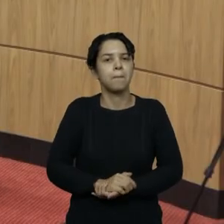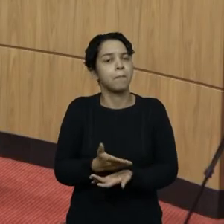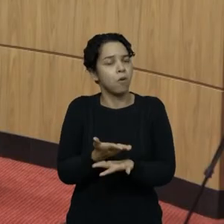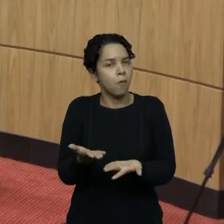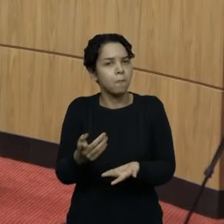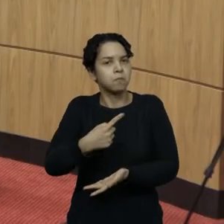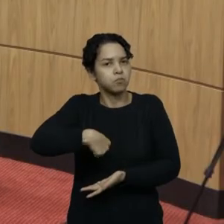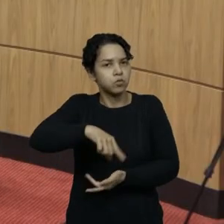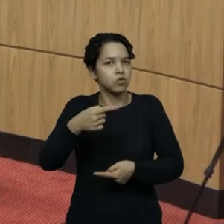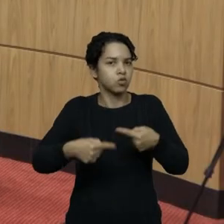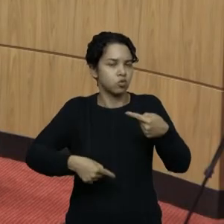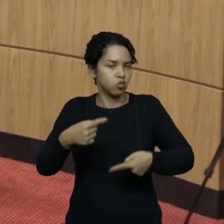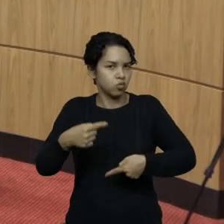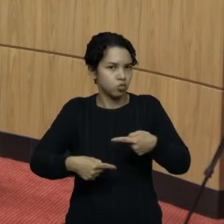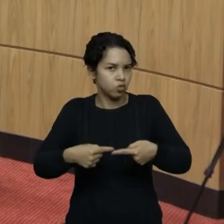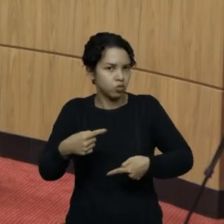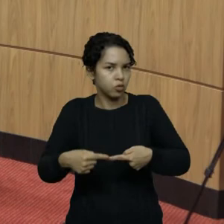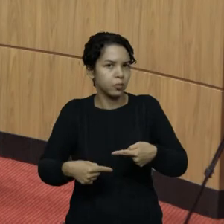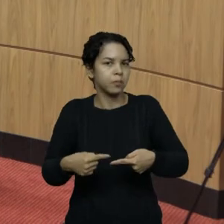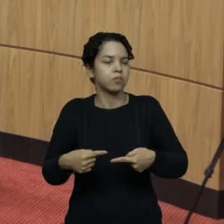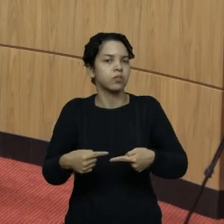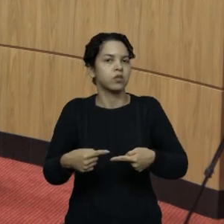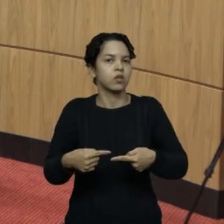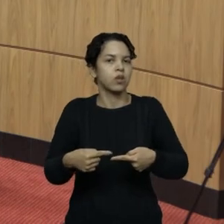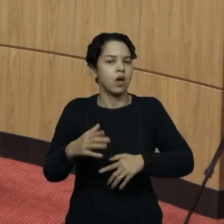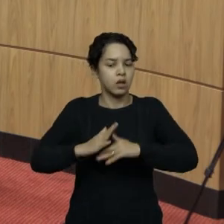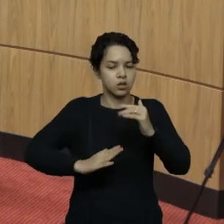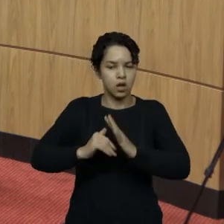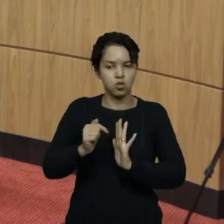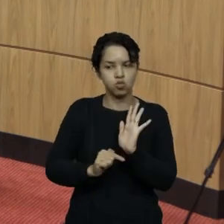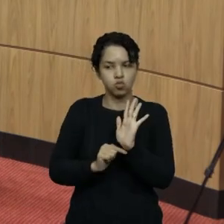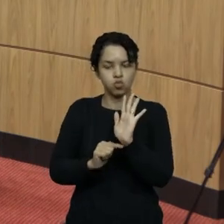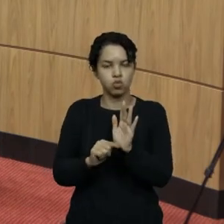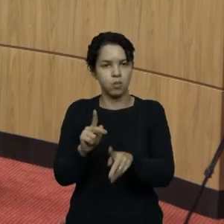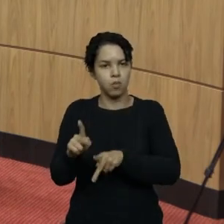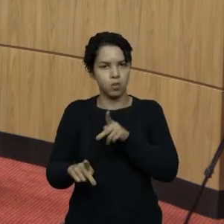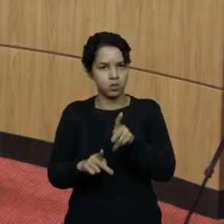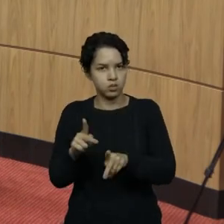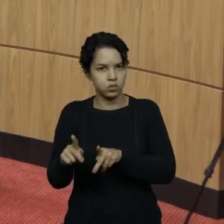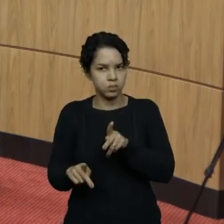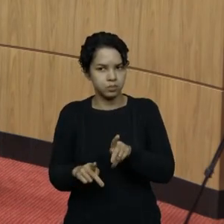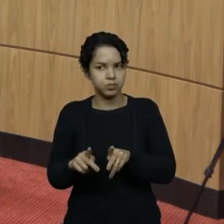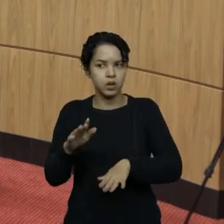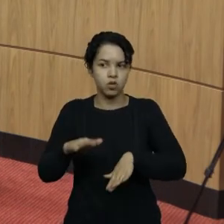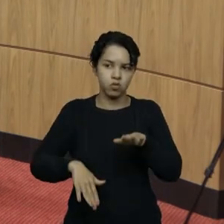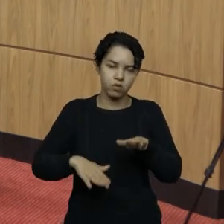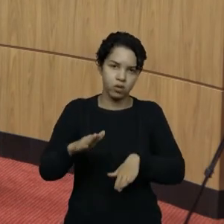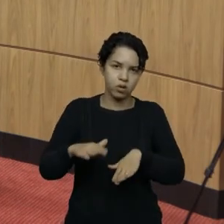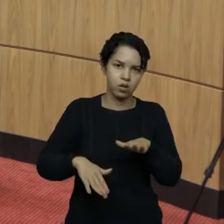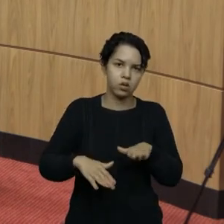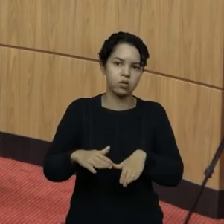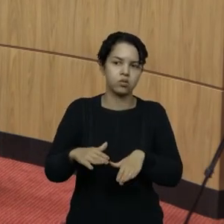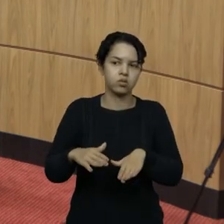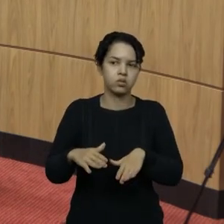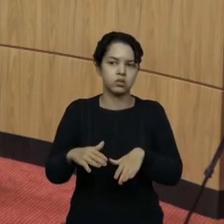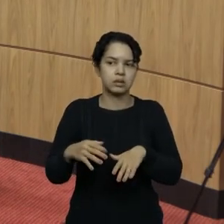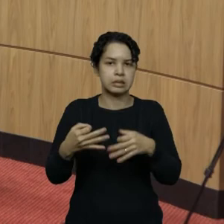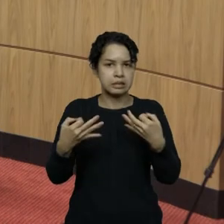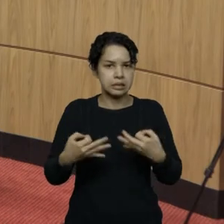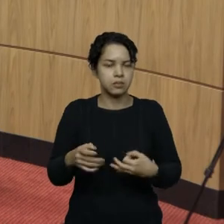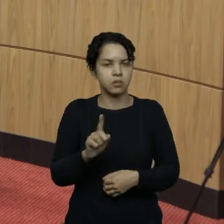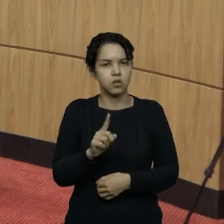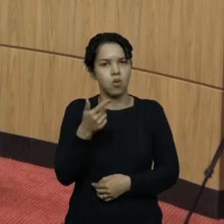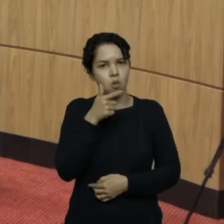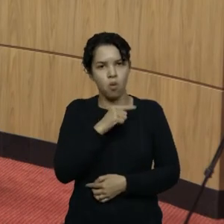discutir essas ações que posso vir em benefício da população nem sempre nem sempre Deputado rôney se